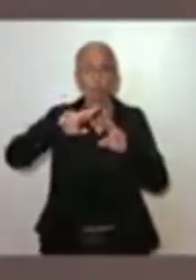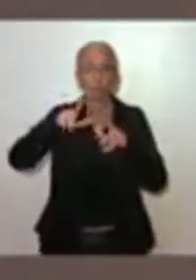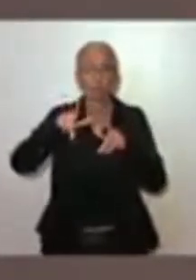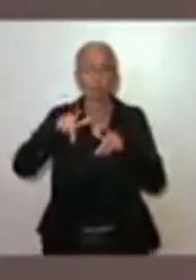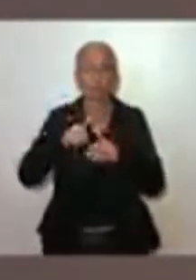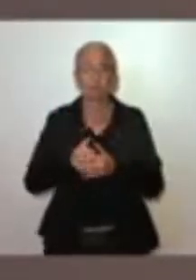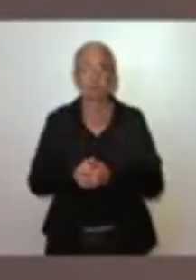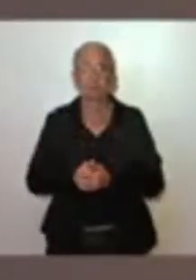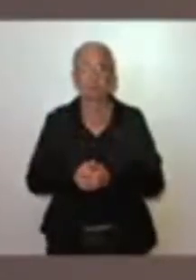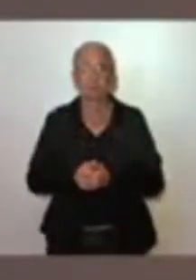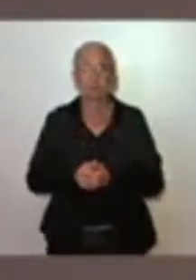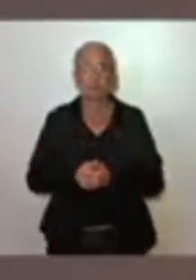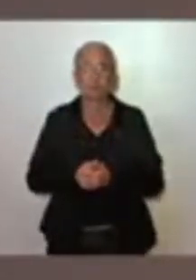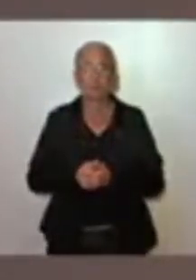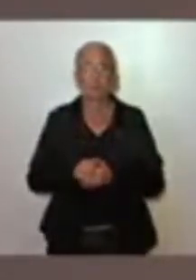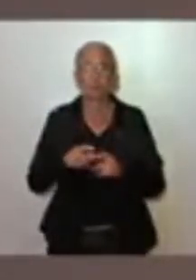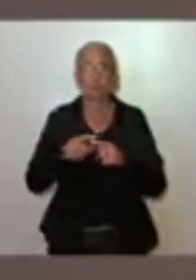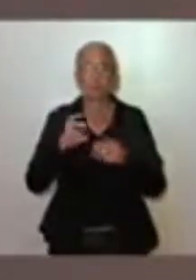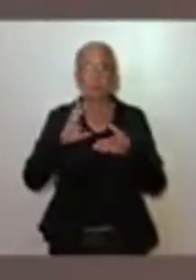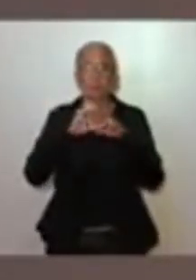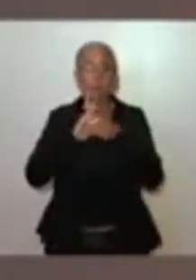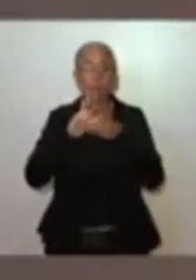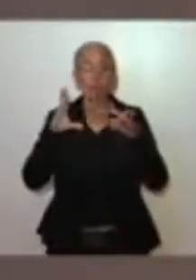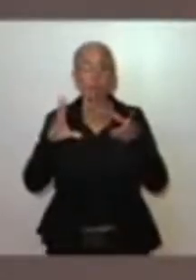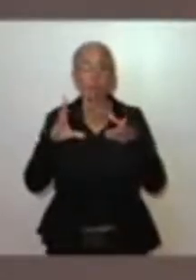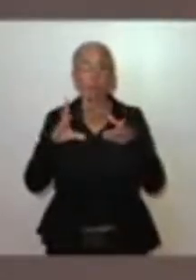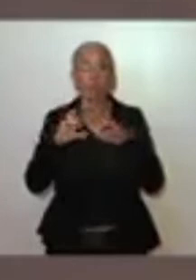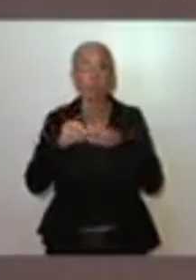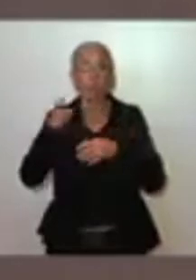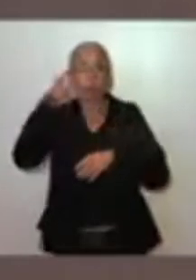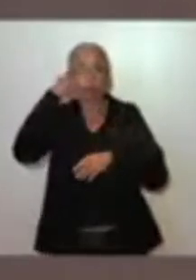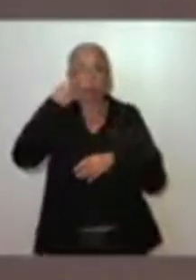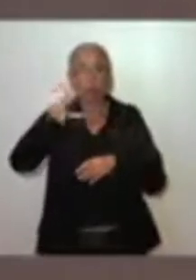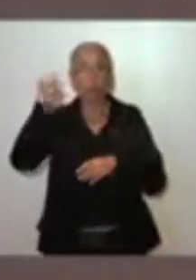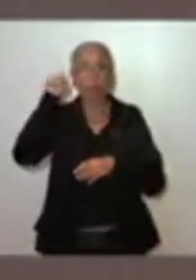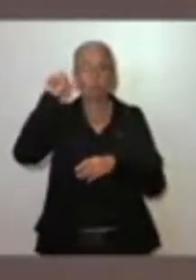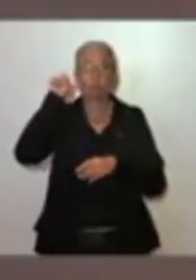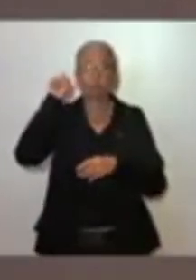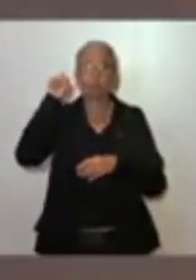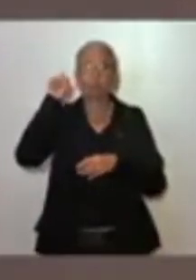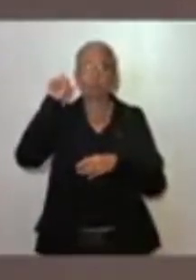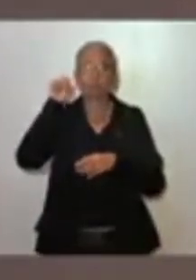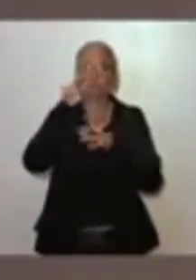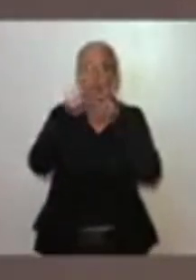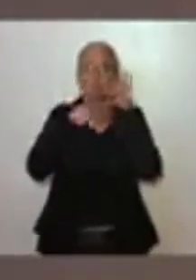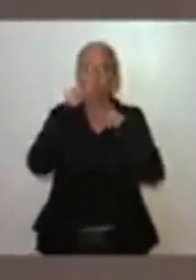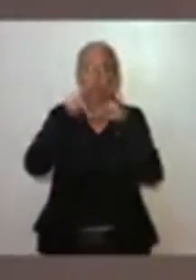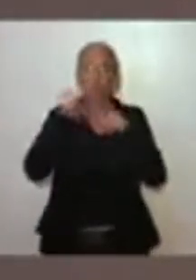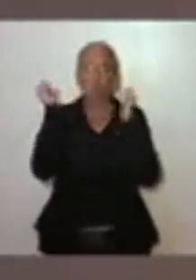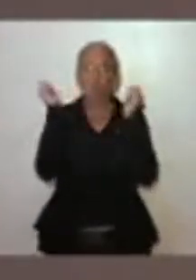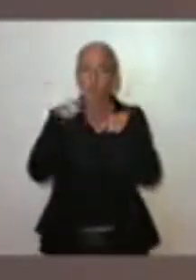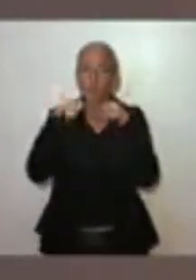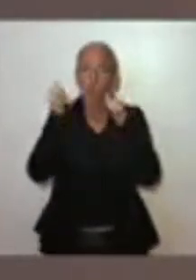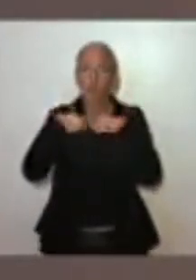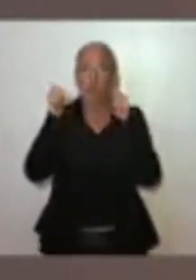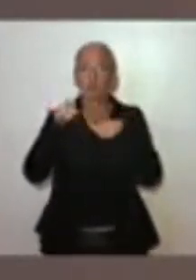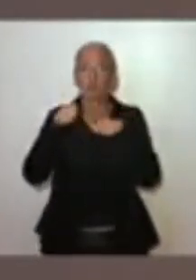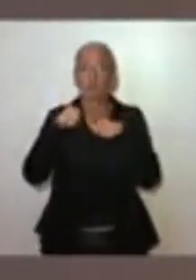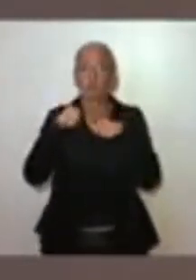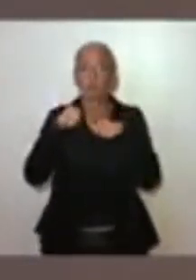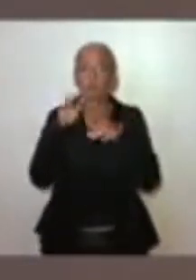portanto a democracia é uma conquista civilizatória que nós precisamos